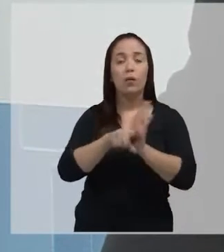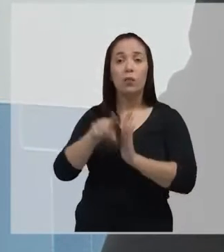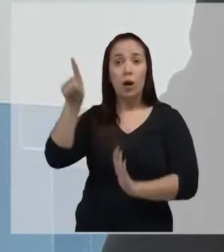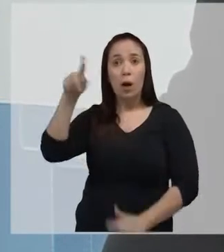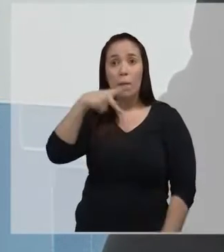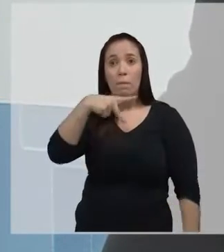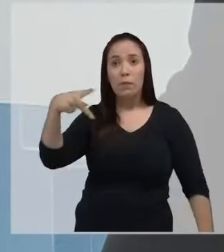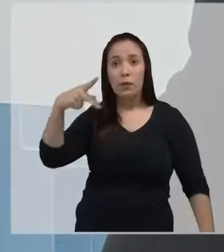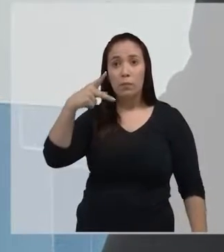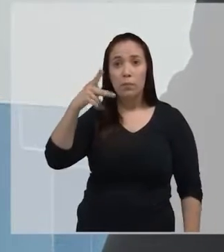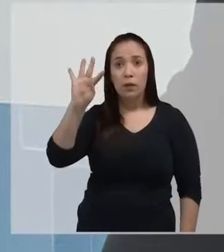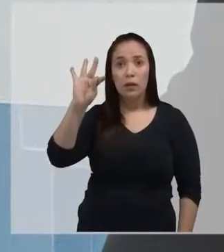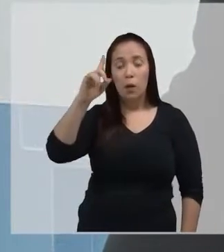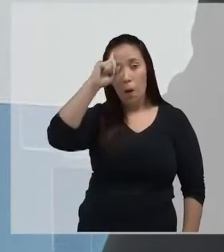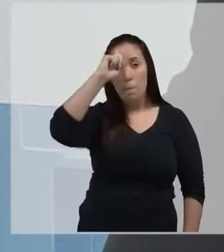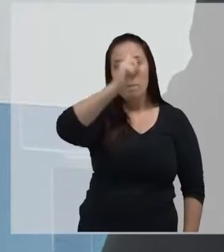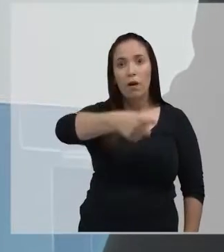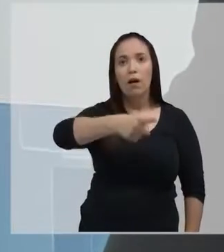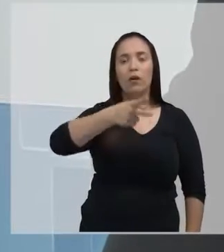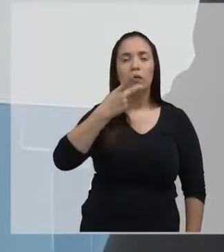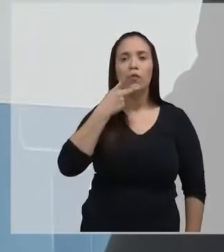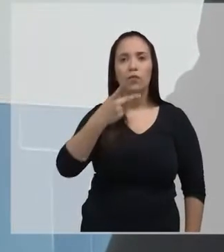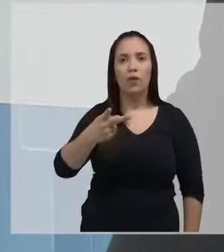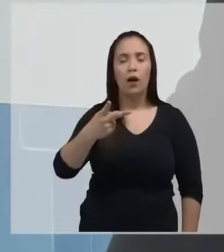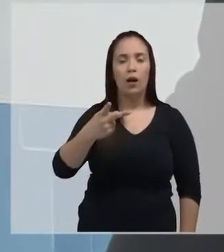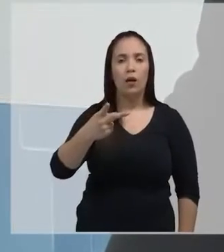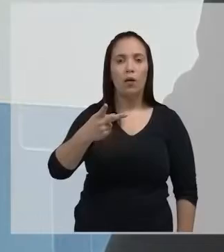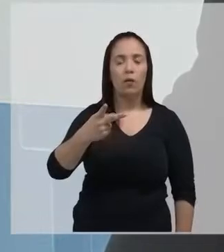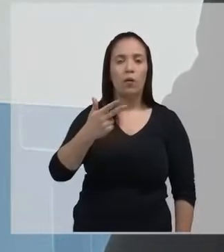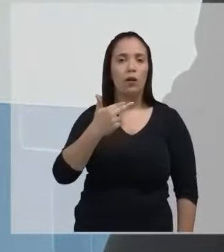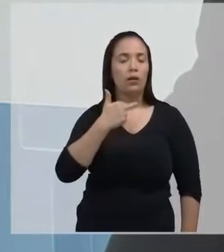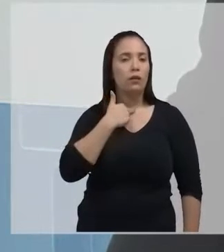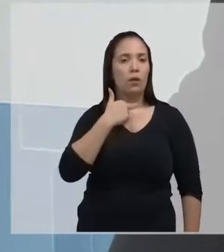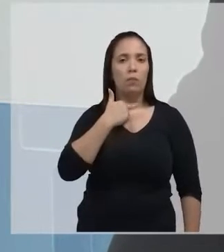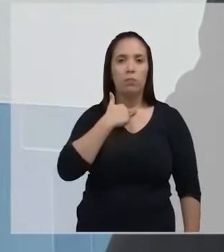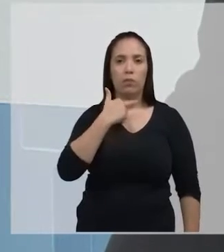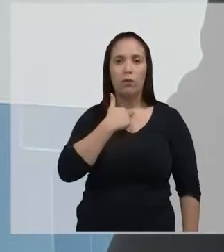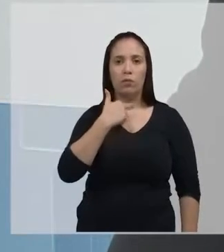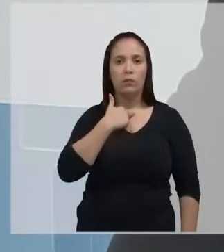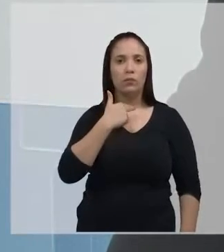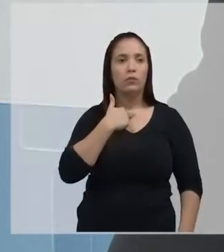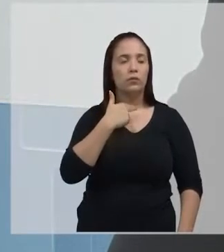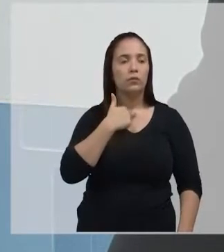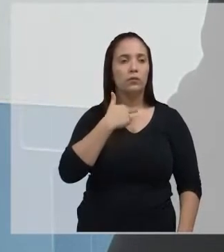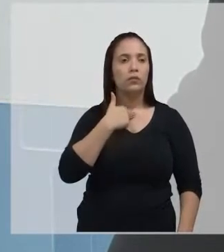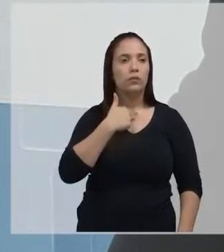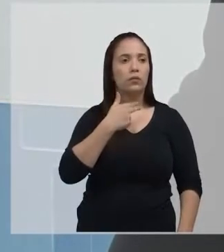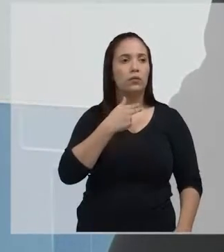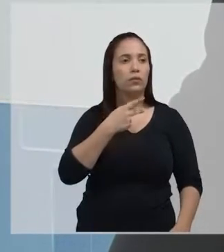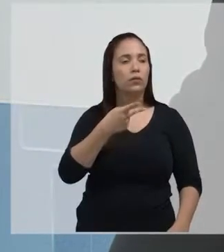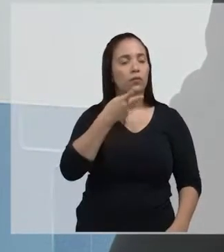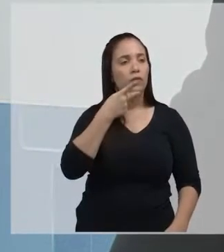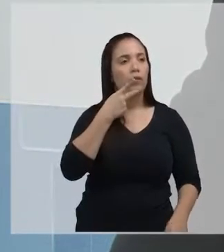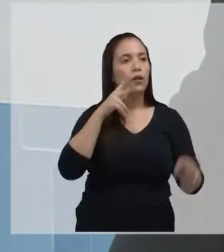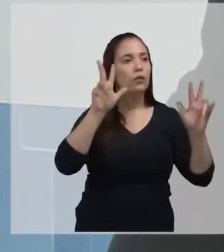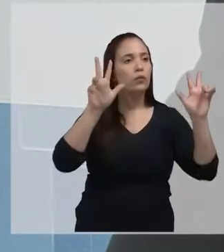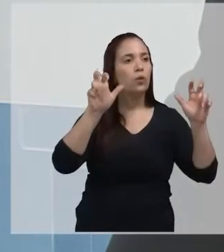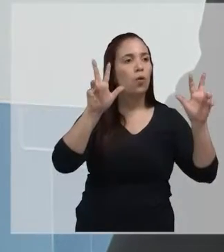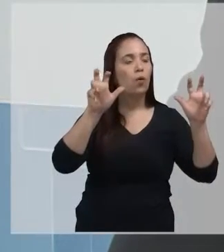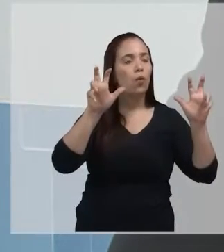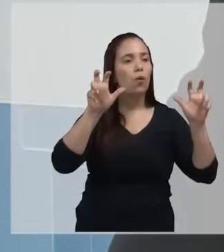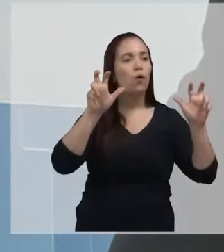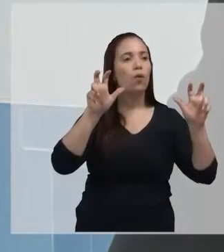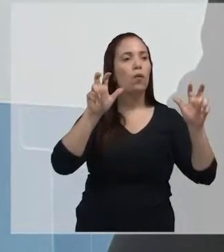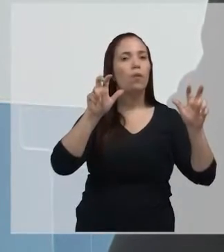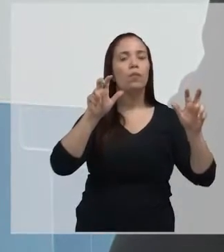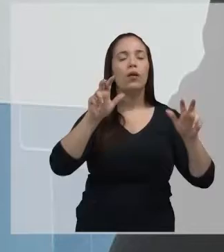que não existe plano B, ninguém discute nada. E ninguém pode mais falar com ninguém. Olha aí, ninguém pode falar com ninguém a possibilidade do PT apoiar alguém ou